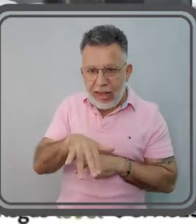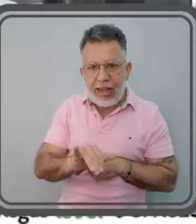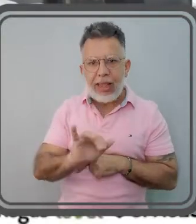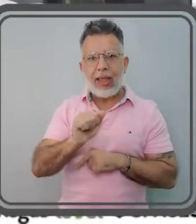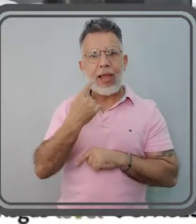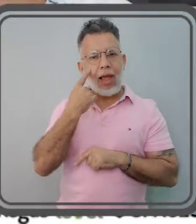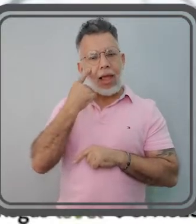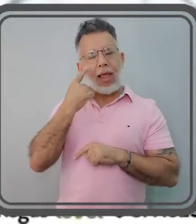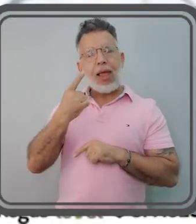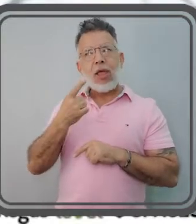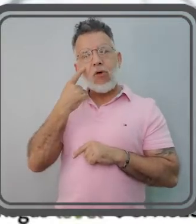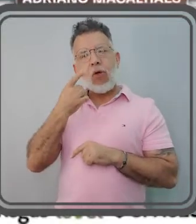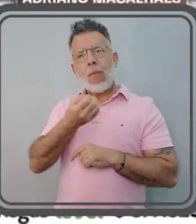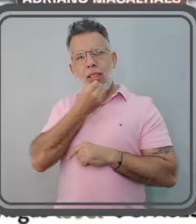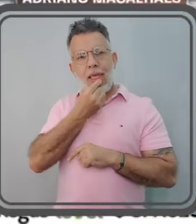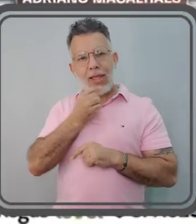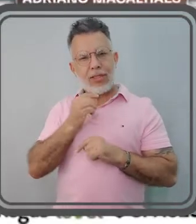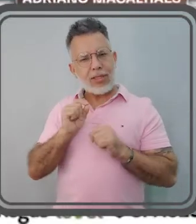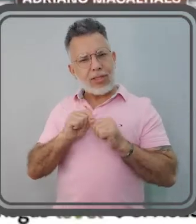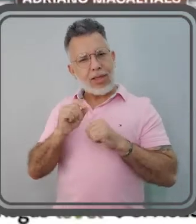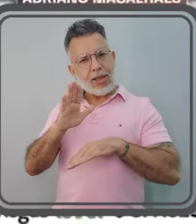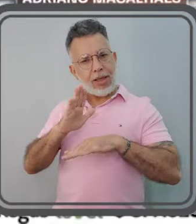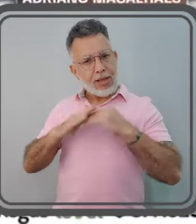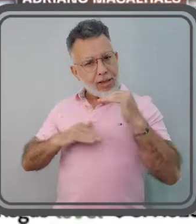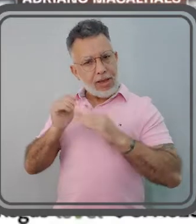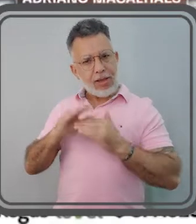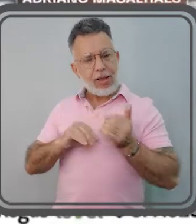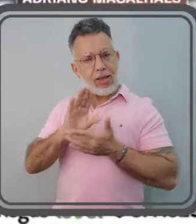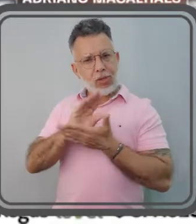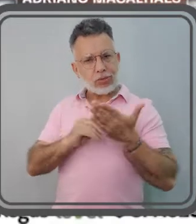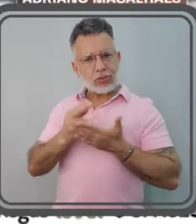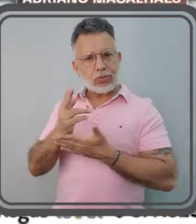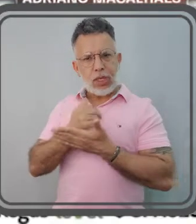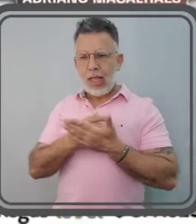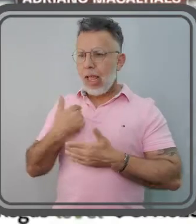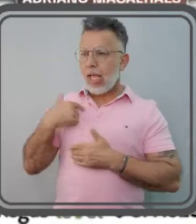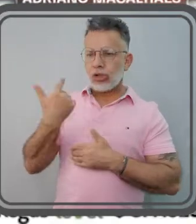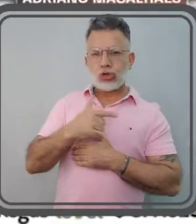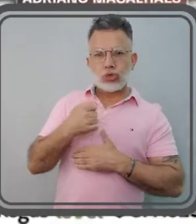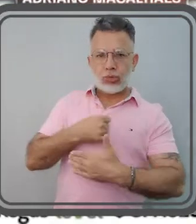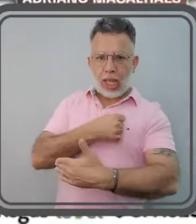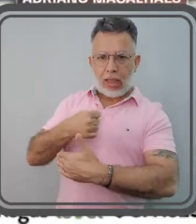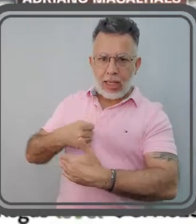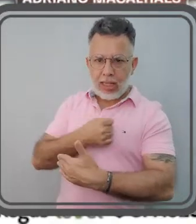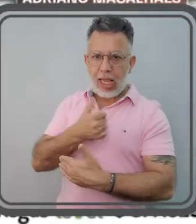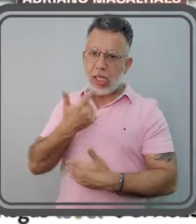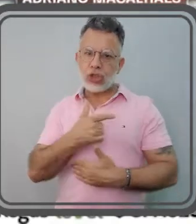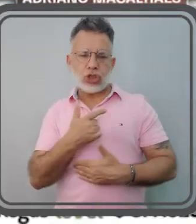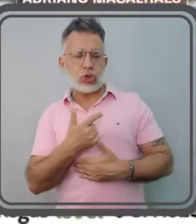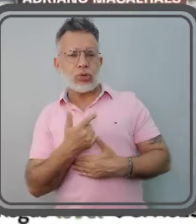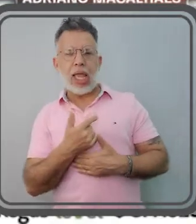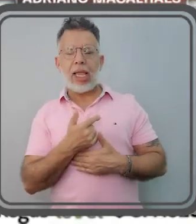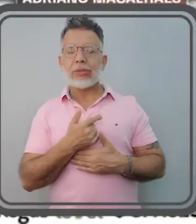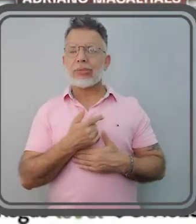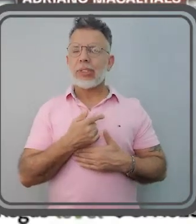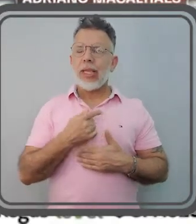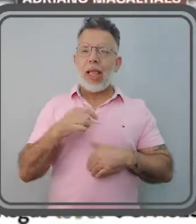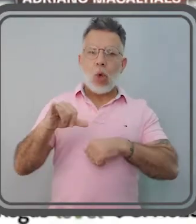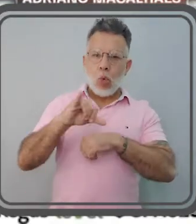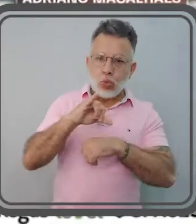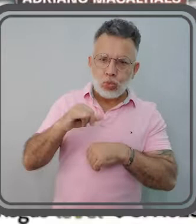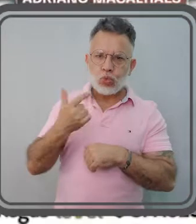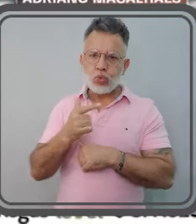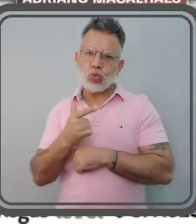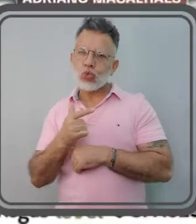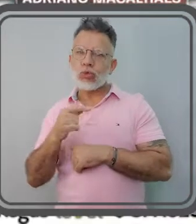não tem cozinha, a gente não tem coifa, a gente não tem gordura. É uma operação muito simples, muito prática. Hoje nós temos operação, por exemplo, de